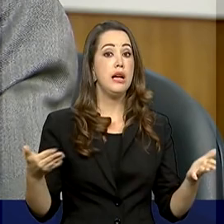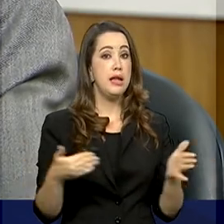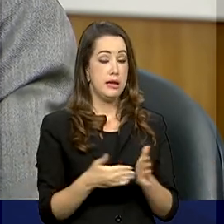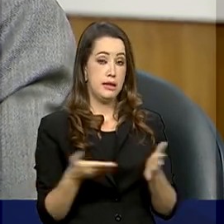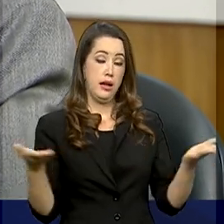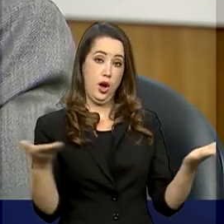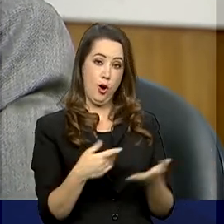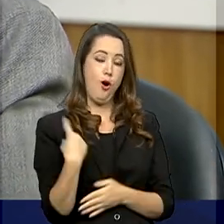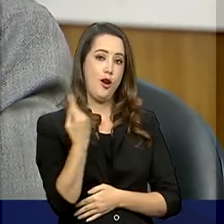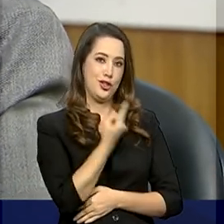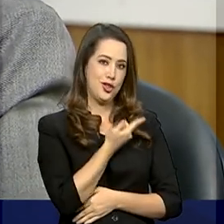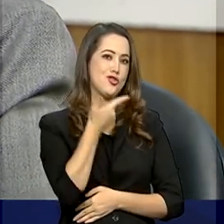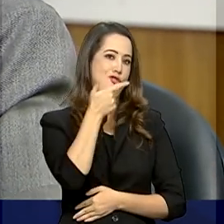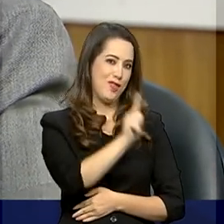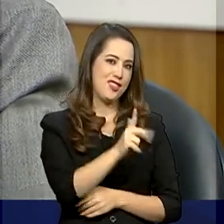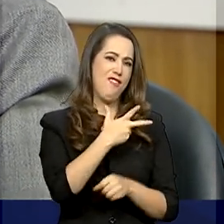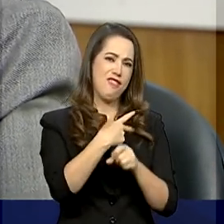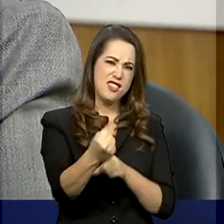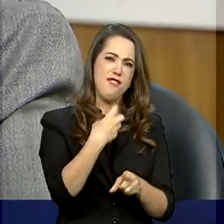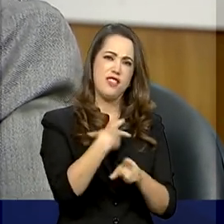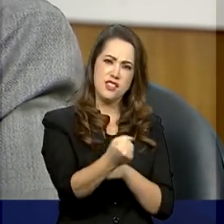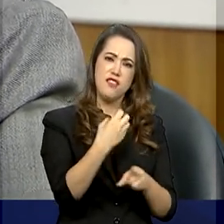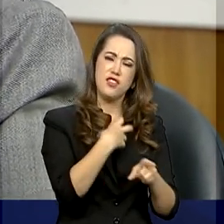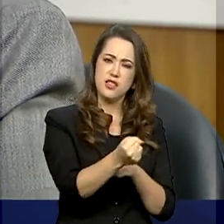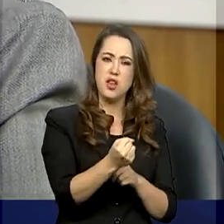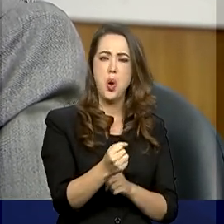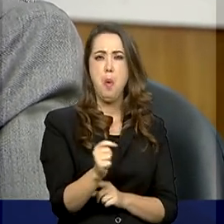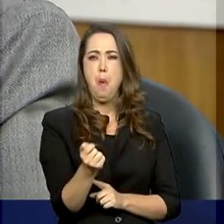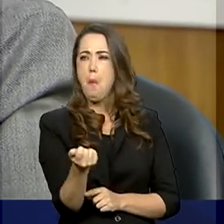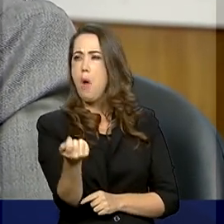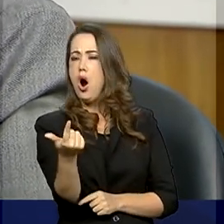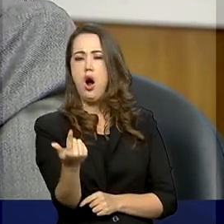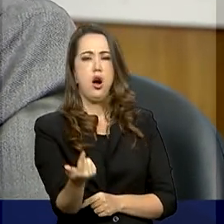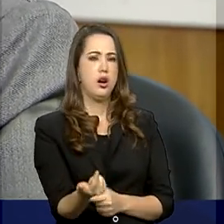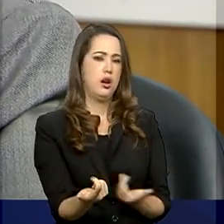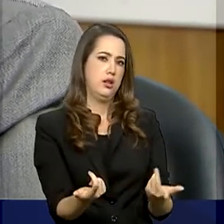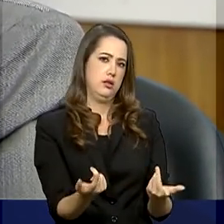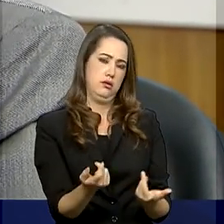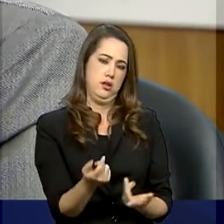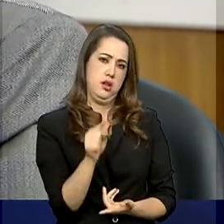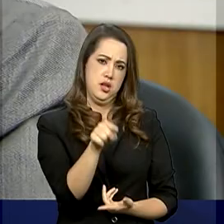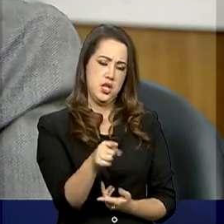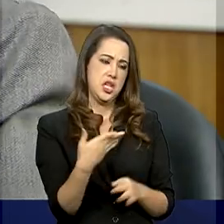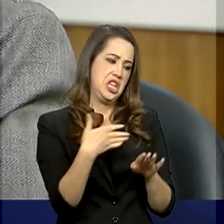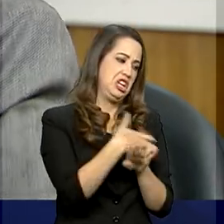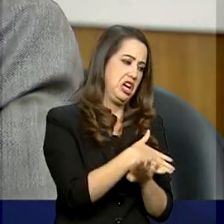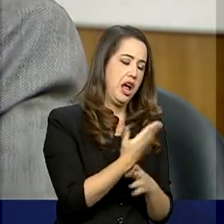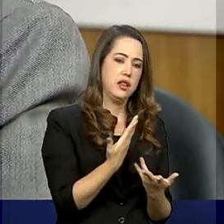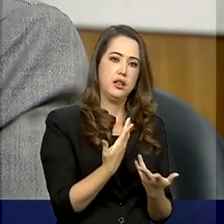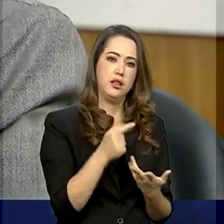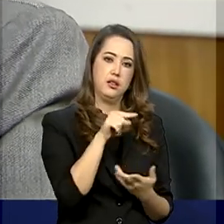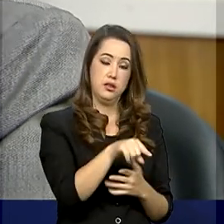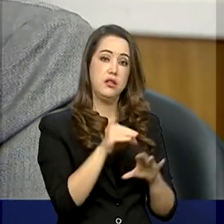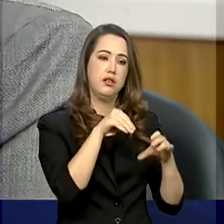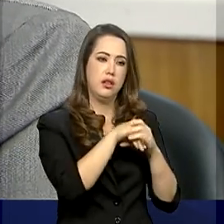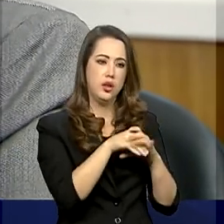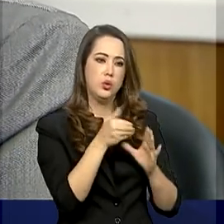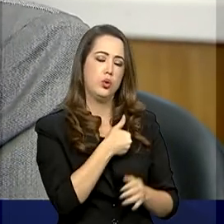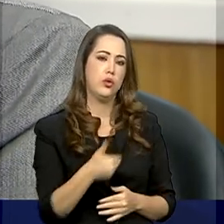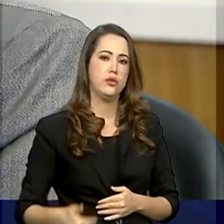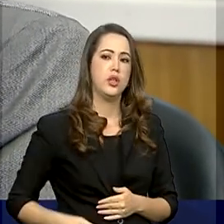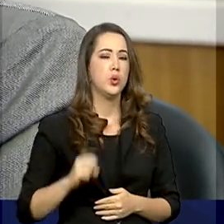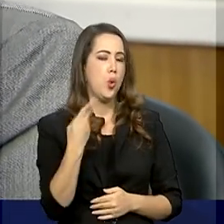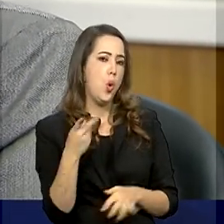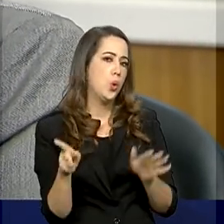vitória retumbante sobre o mal foram muito poucas as invasões registradas tanto na rede e é institucional